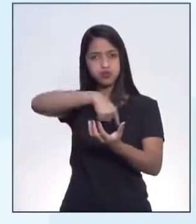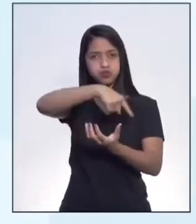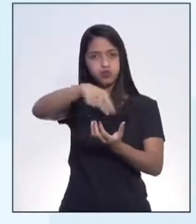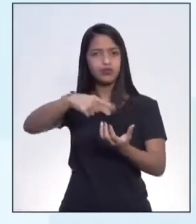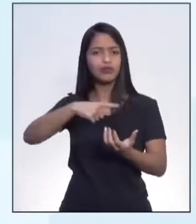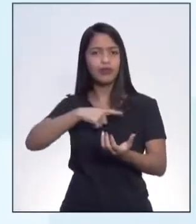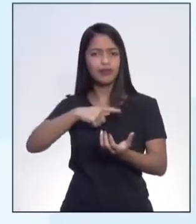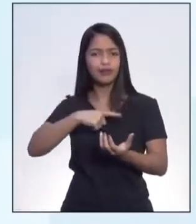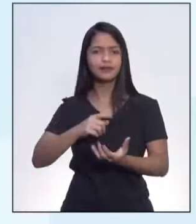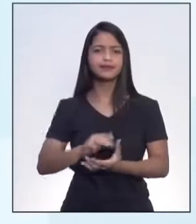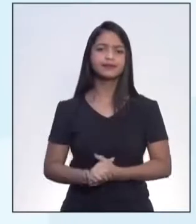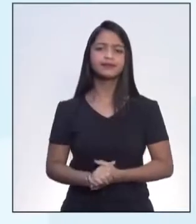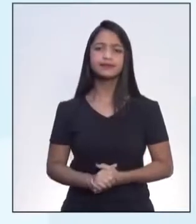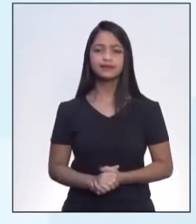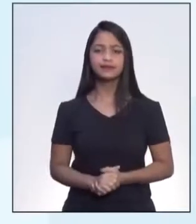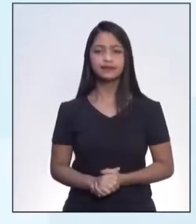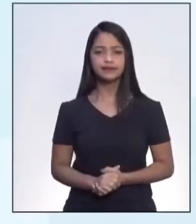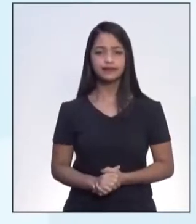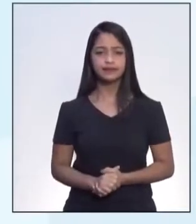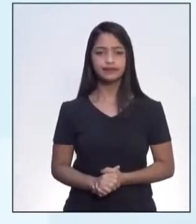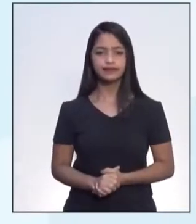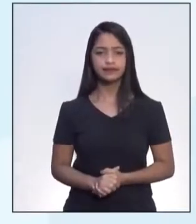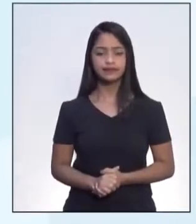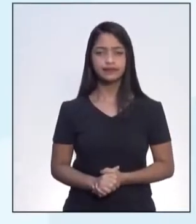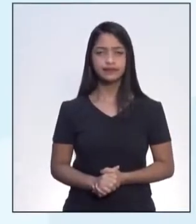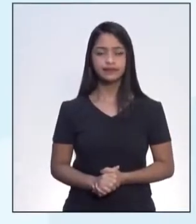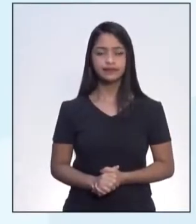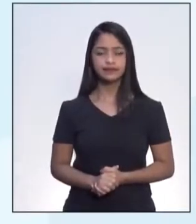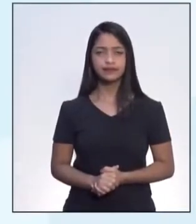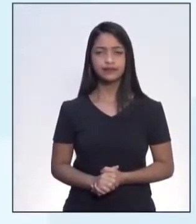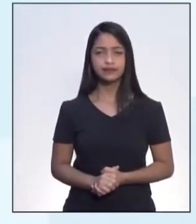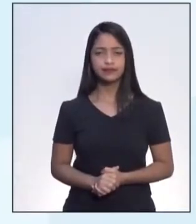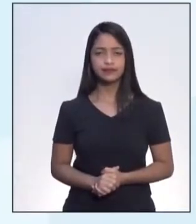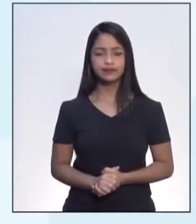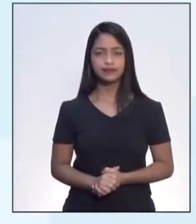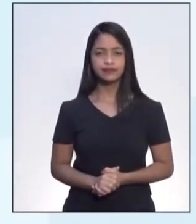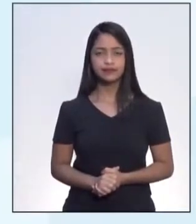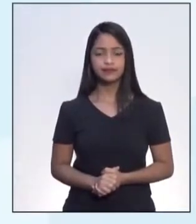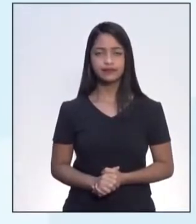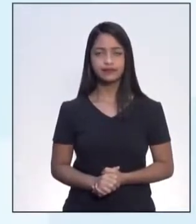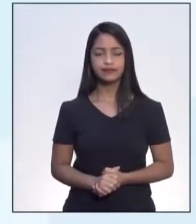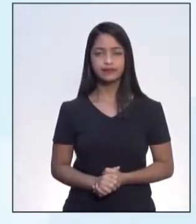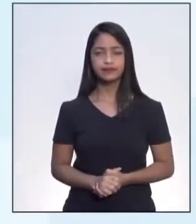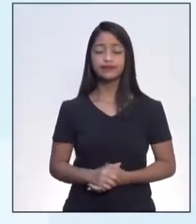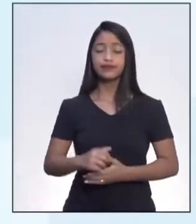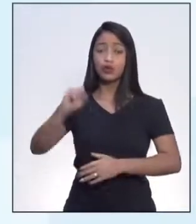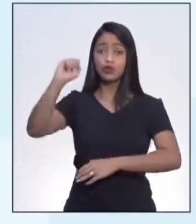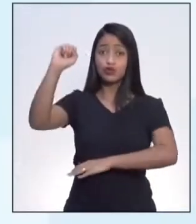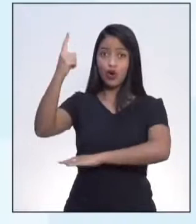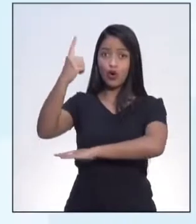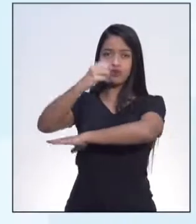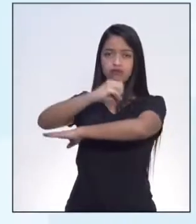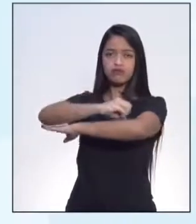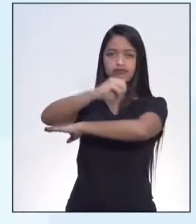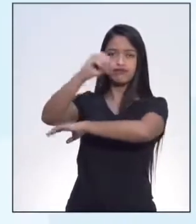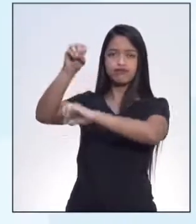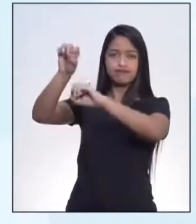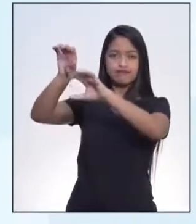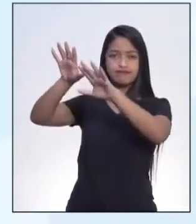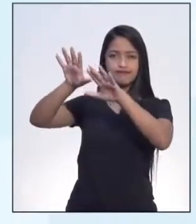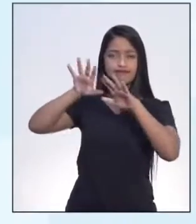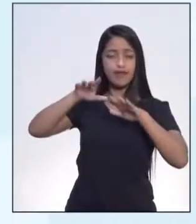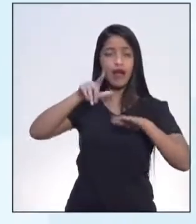sun shines, the water from the ocean or lake evaporates because of the heat. Quando o sol brilha, a água